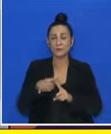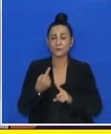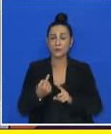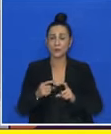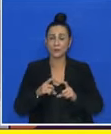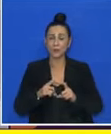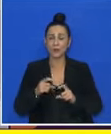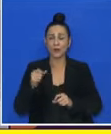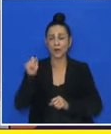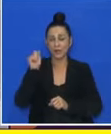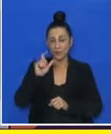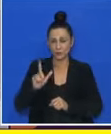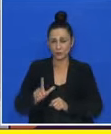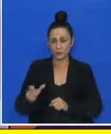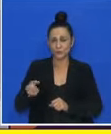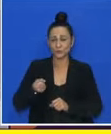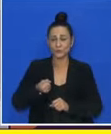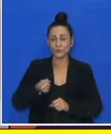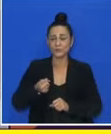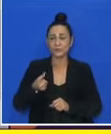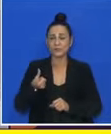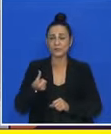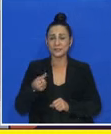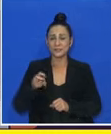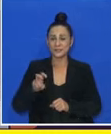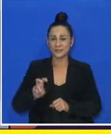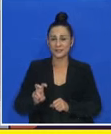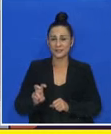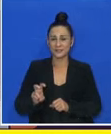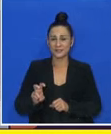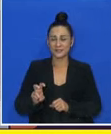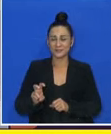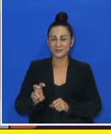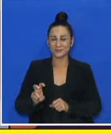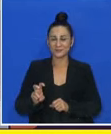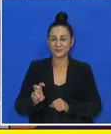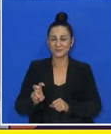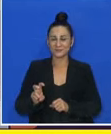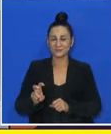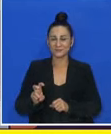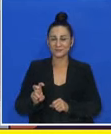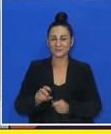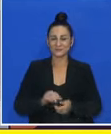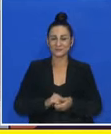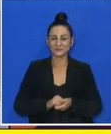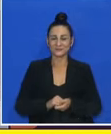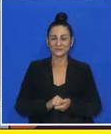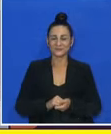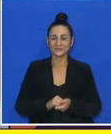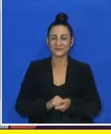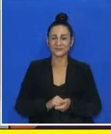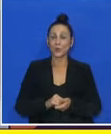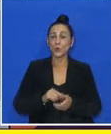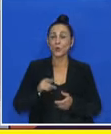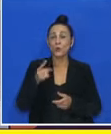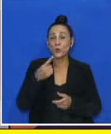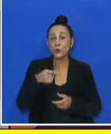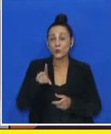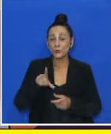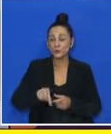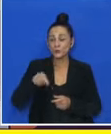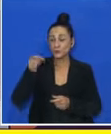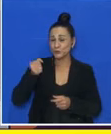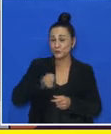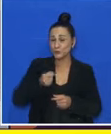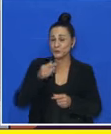chegando. Azul, número 65. Azul, 65. O sétimo e